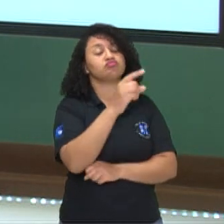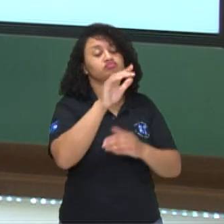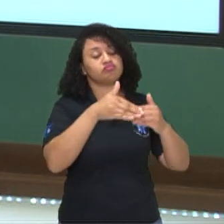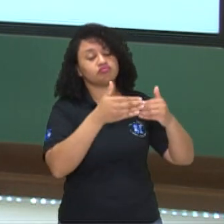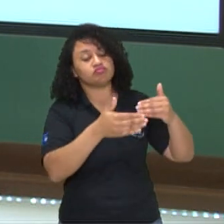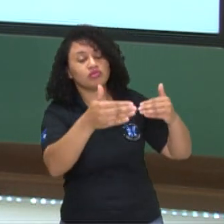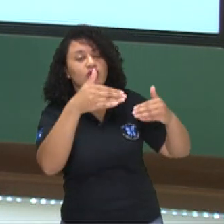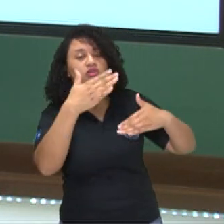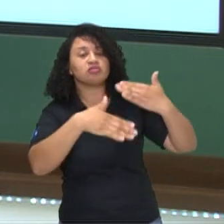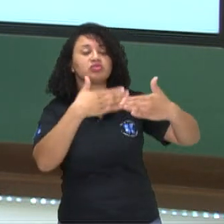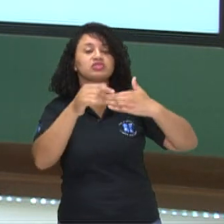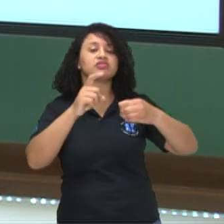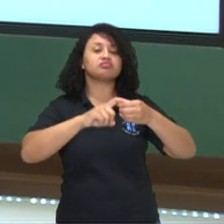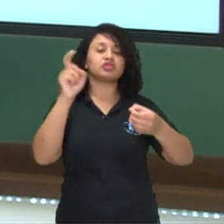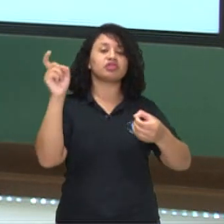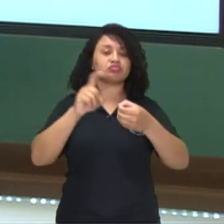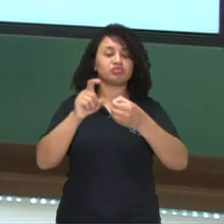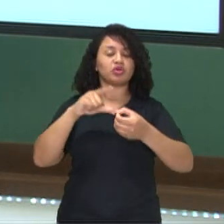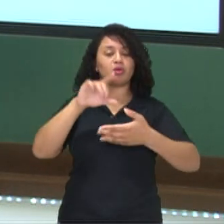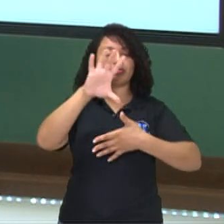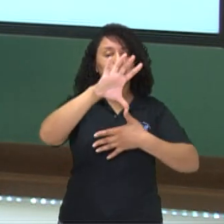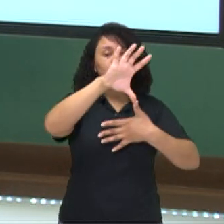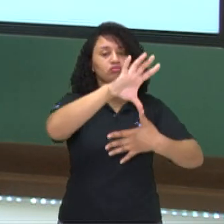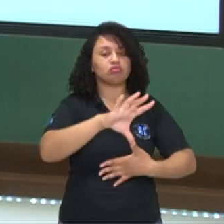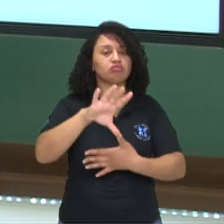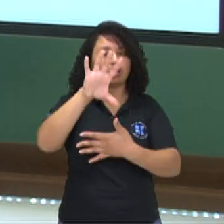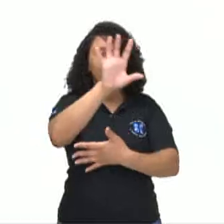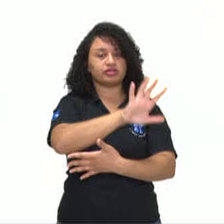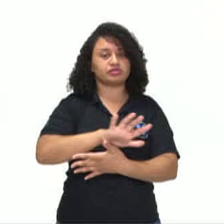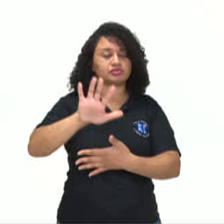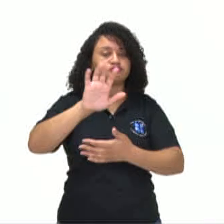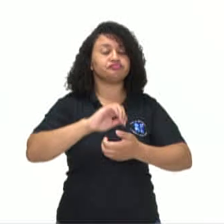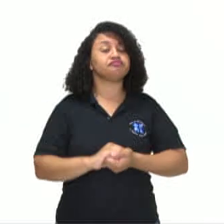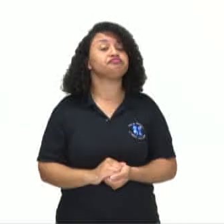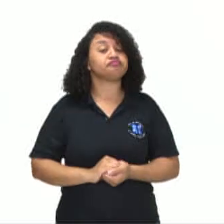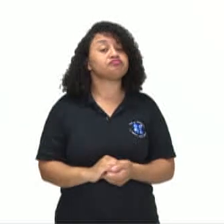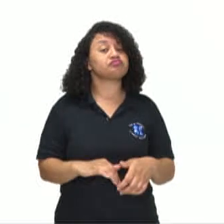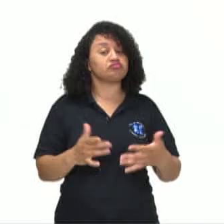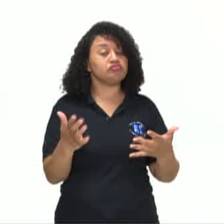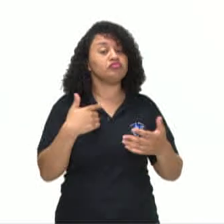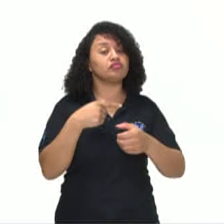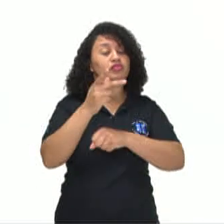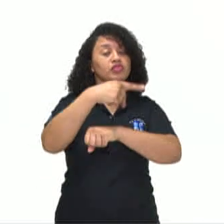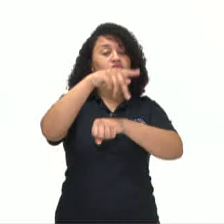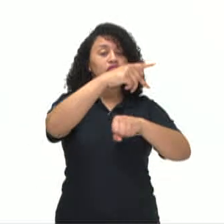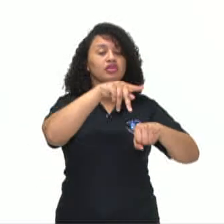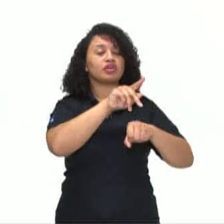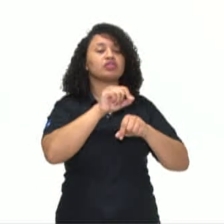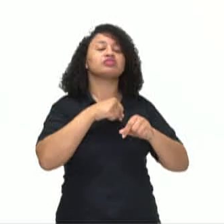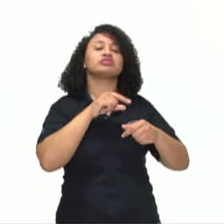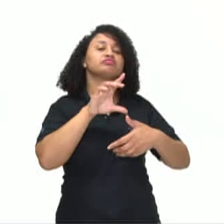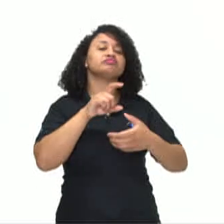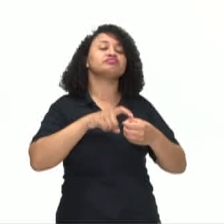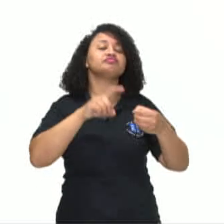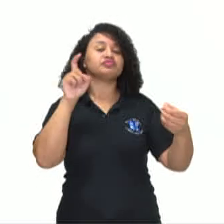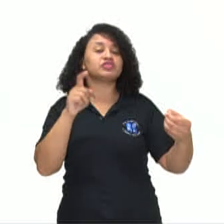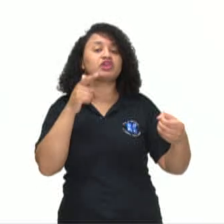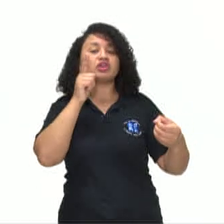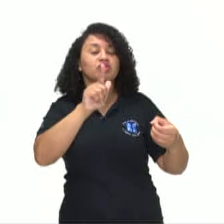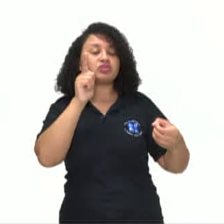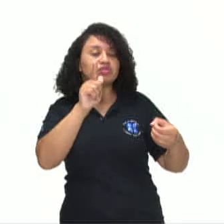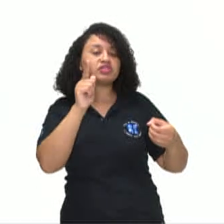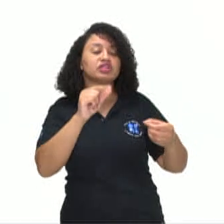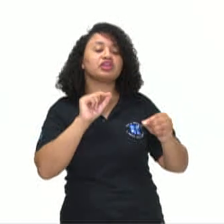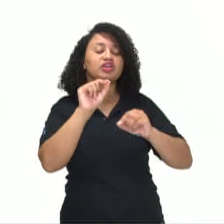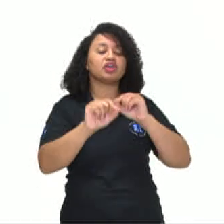um processo de independência na América. Os países tornavam-se independentes e adotavam uma república